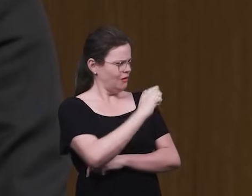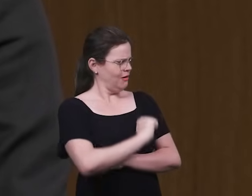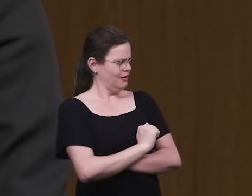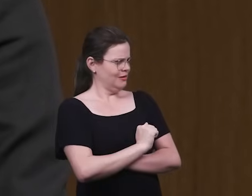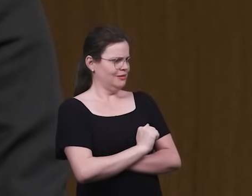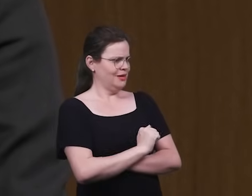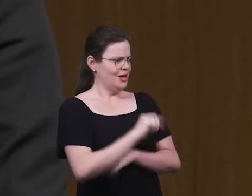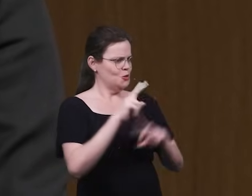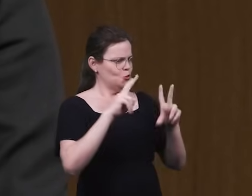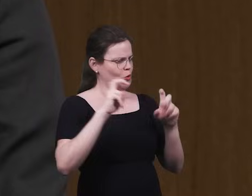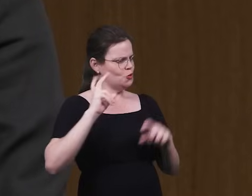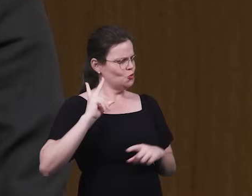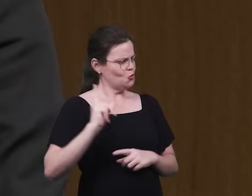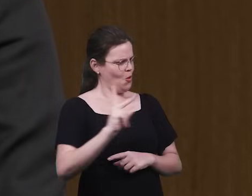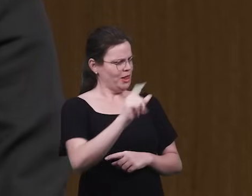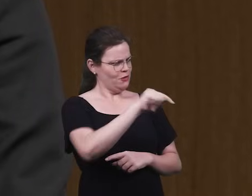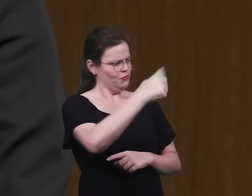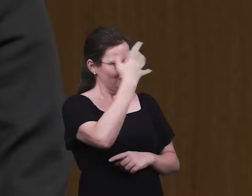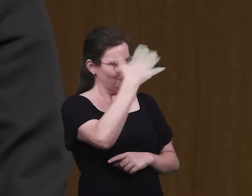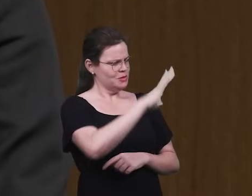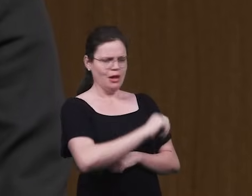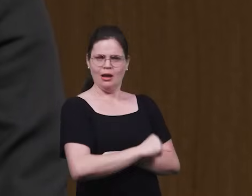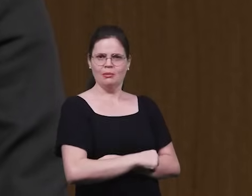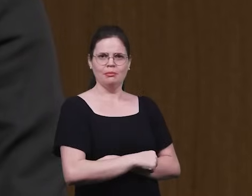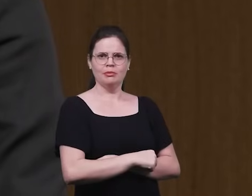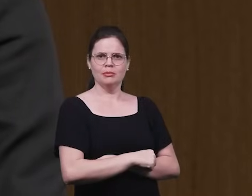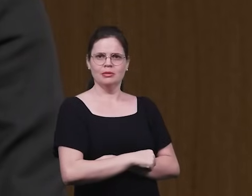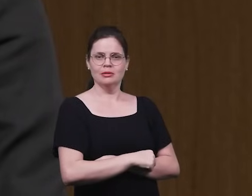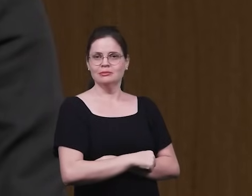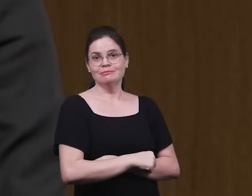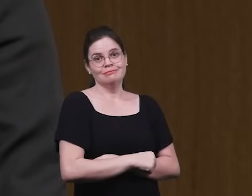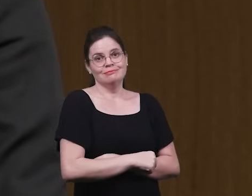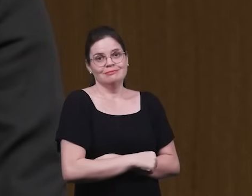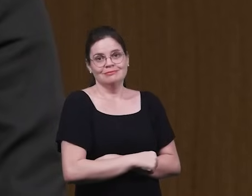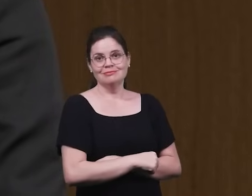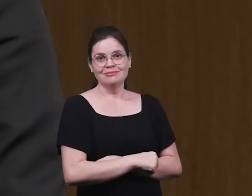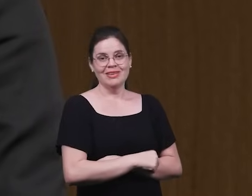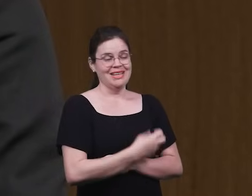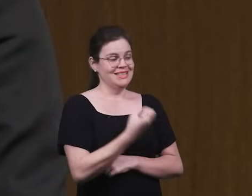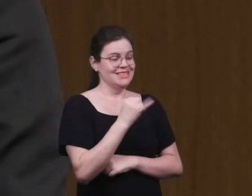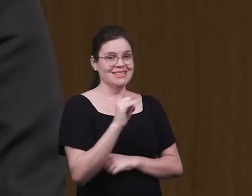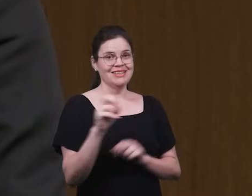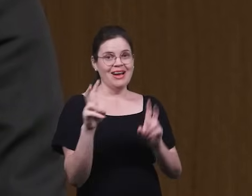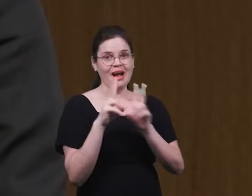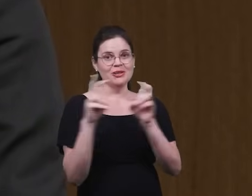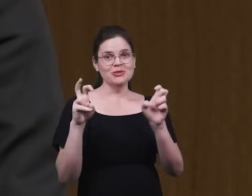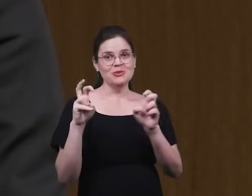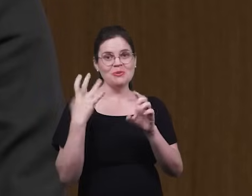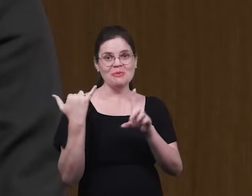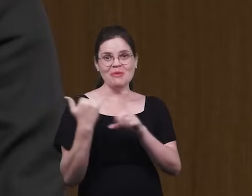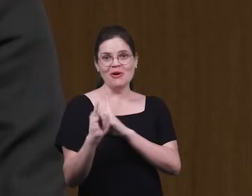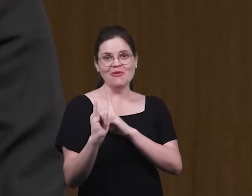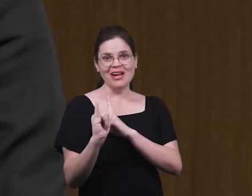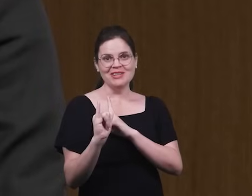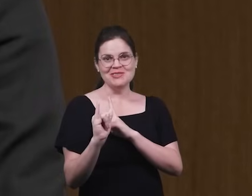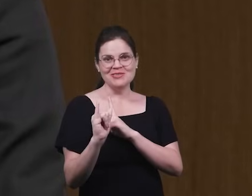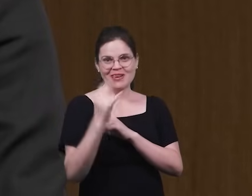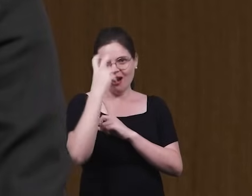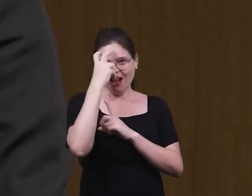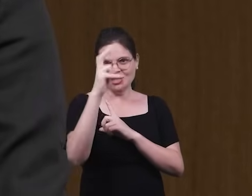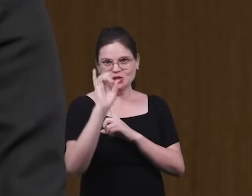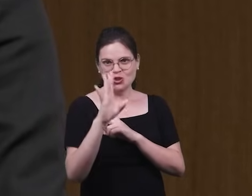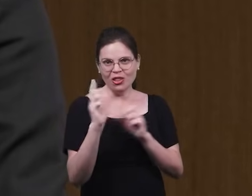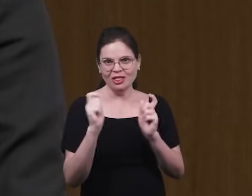eterno daquilo que é Profético e não basta pelo conhecimento intelectual Ok é necessário